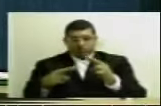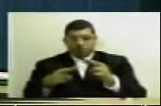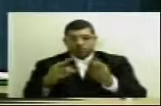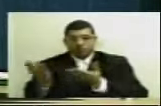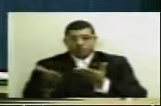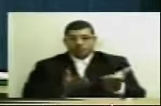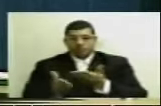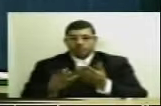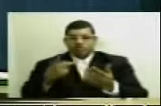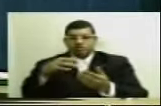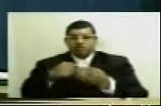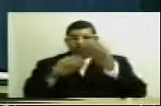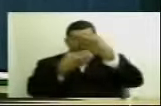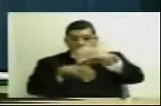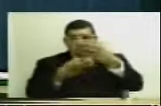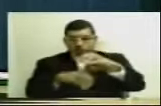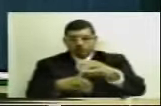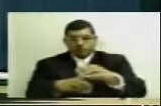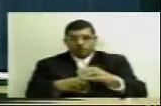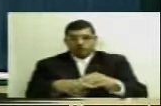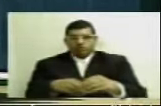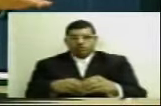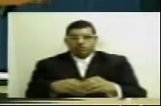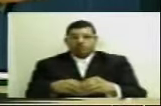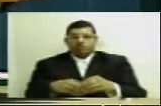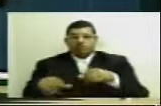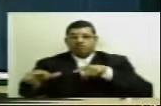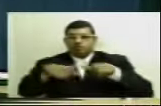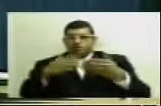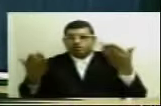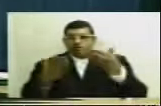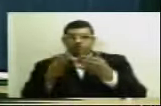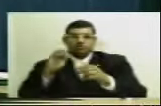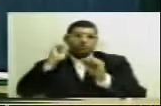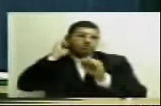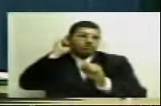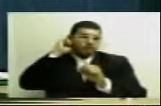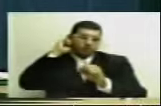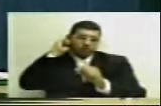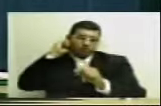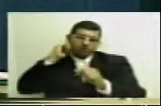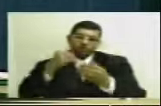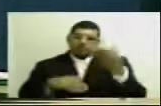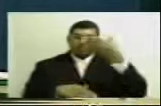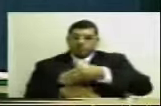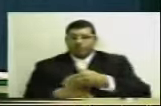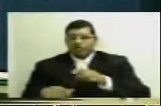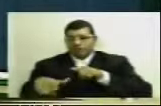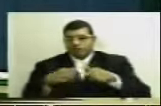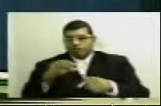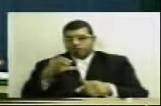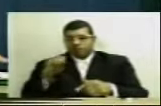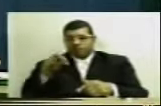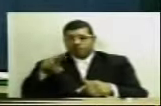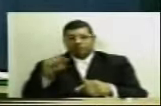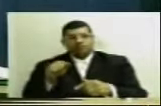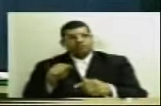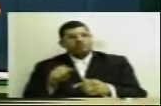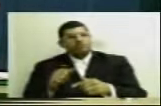o servidor público concursado. A excepcionalidade, a exceção é o cargo